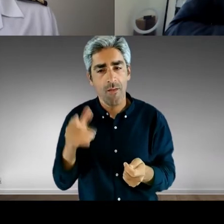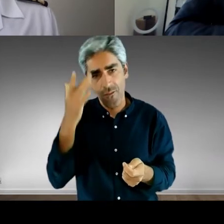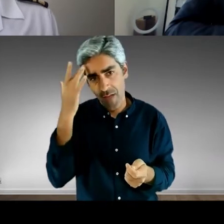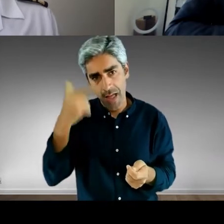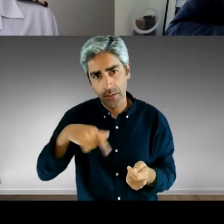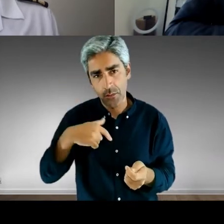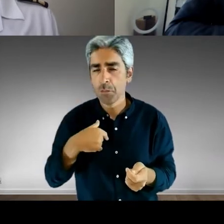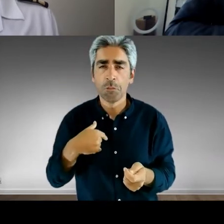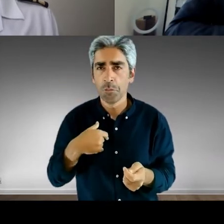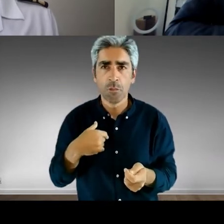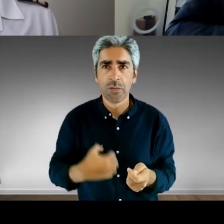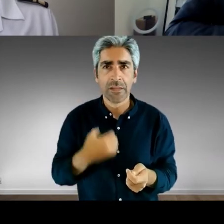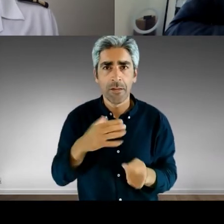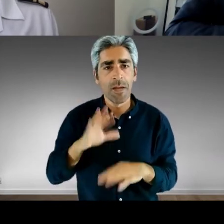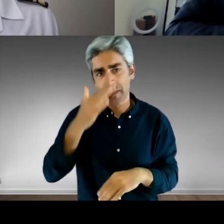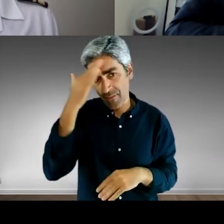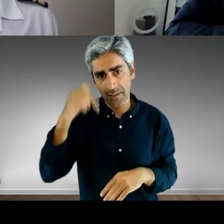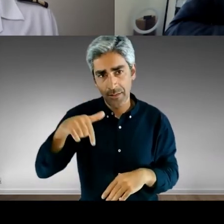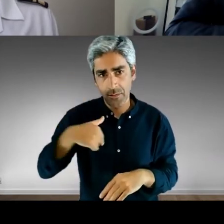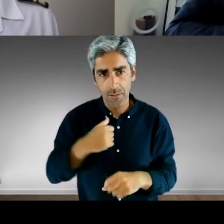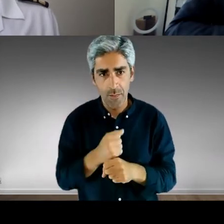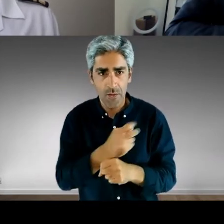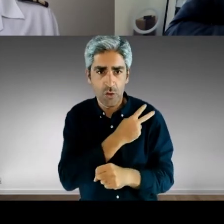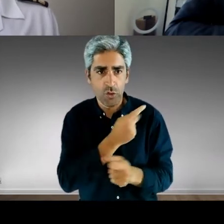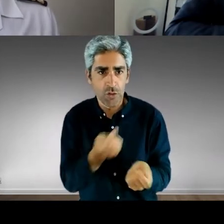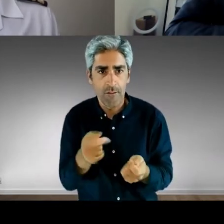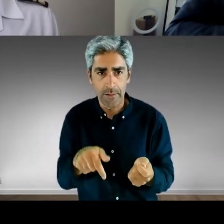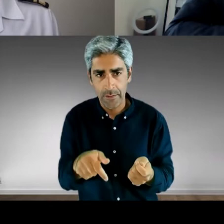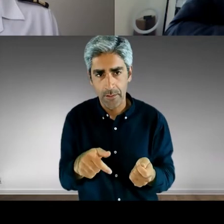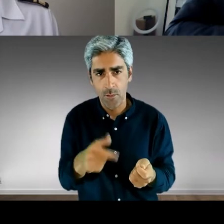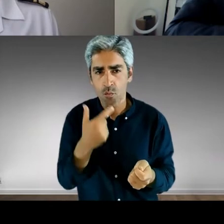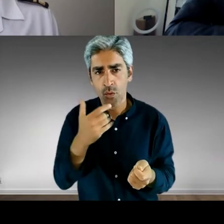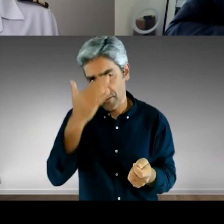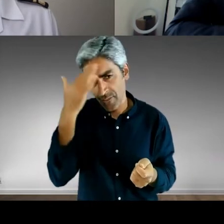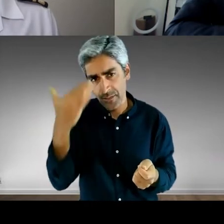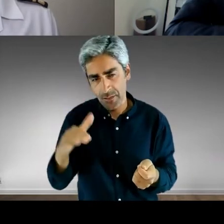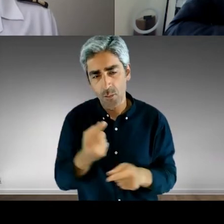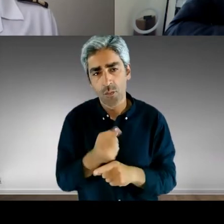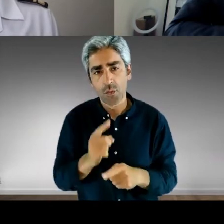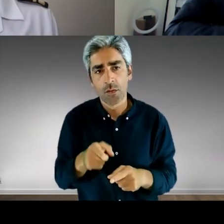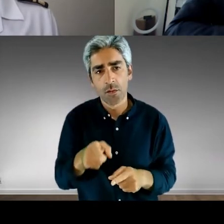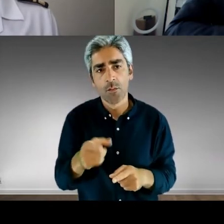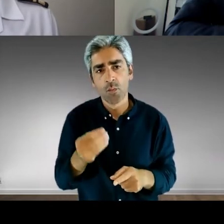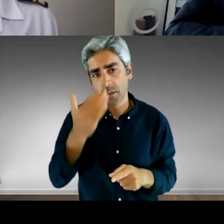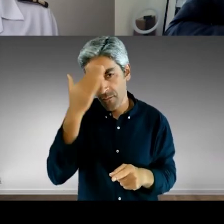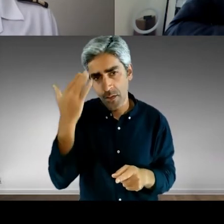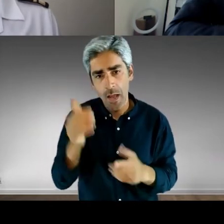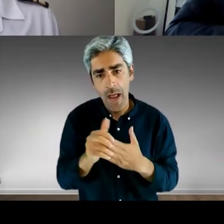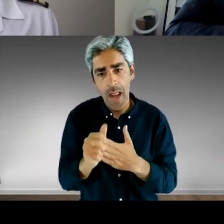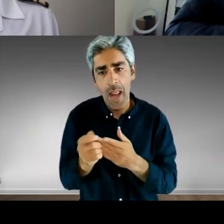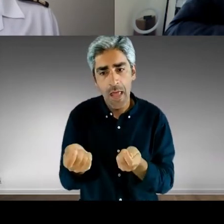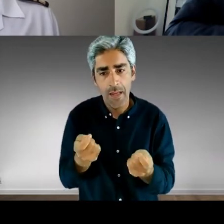Não, é o sítio mais difícil onde eu exerci chefia. Extremamente difícil, porque é extremamente difícil liderar um